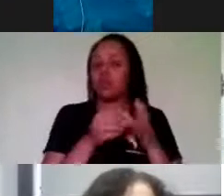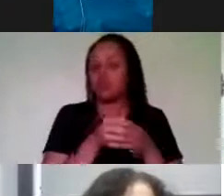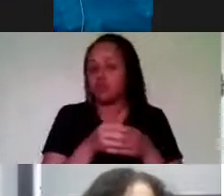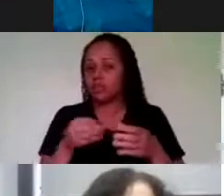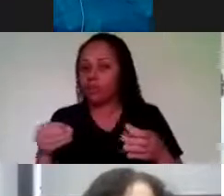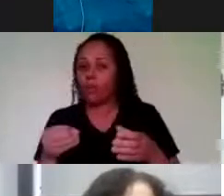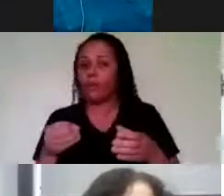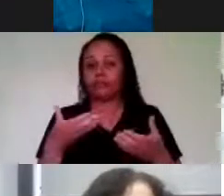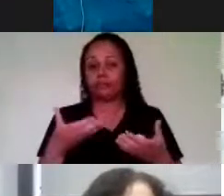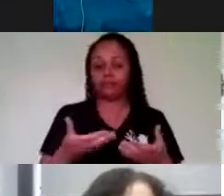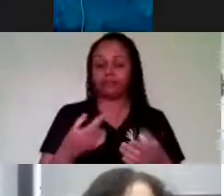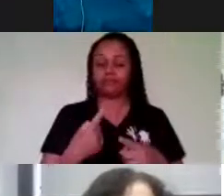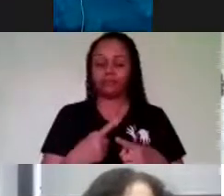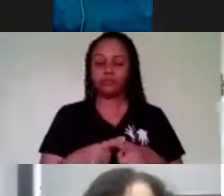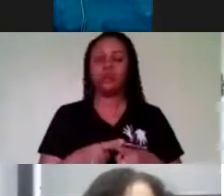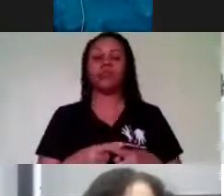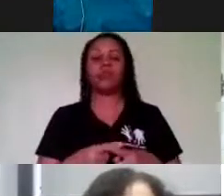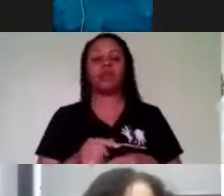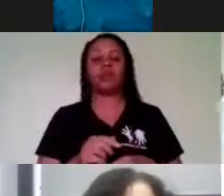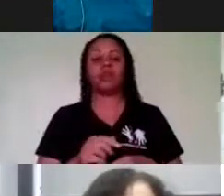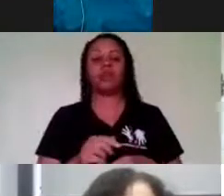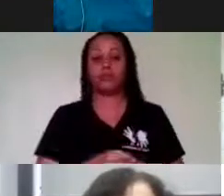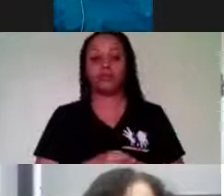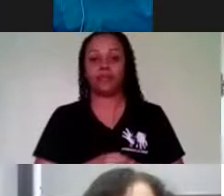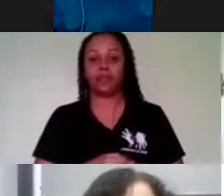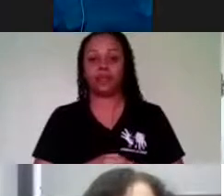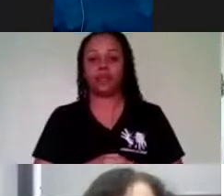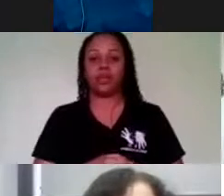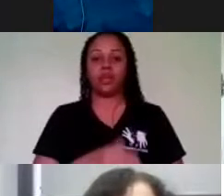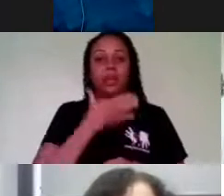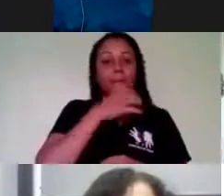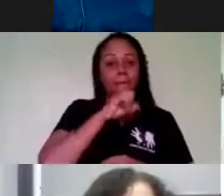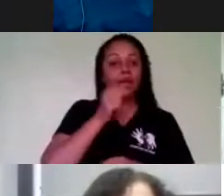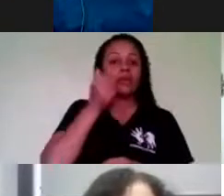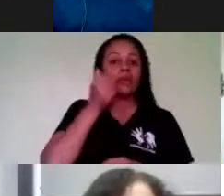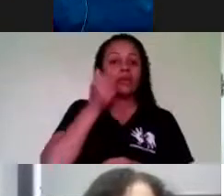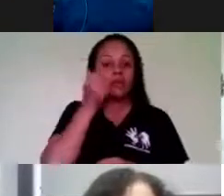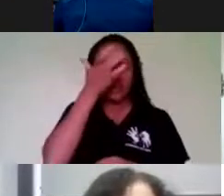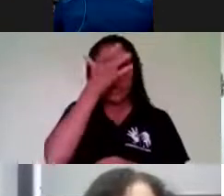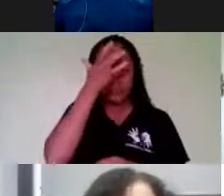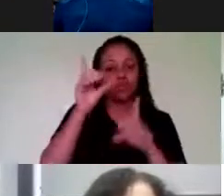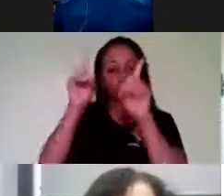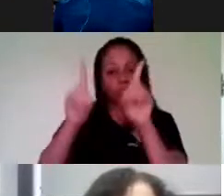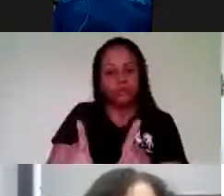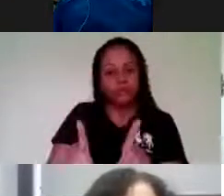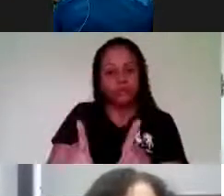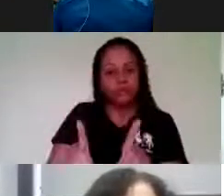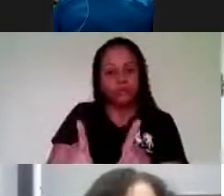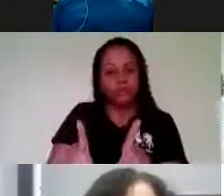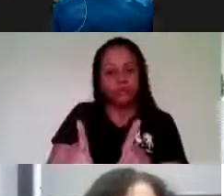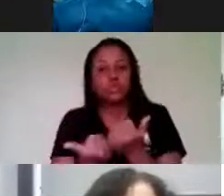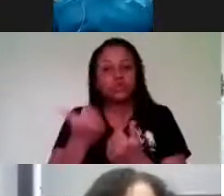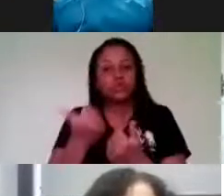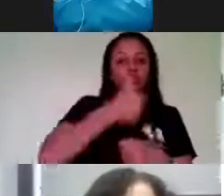porque independente de serem pais de pessoas com deficiência, seria substituir pessoas com deficiência